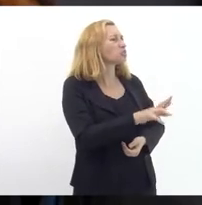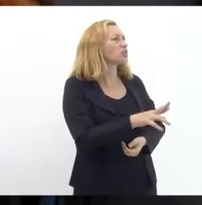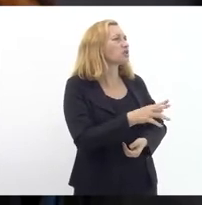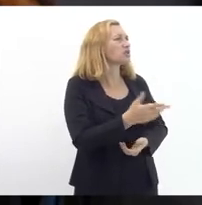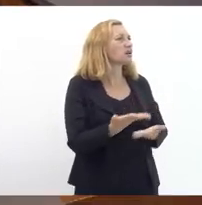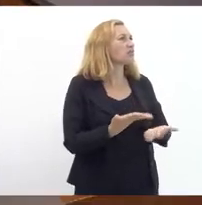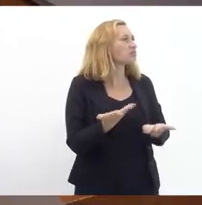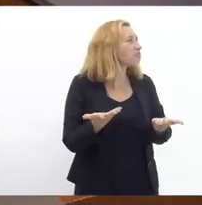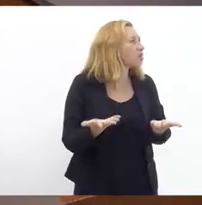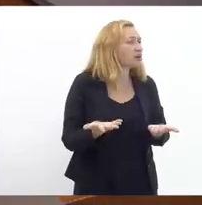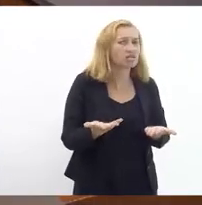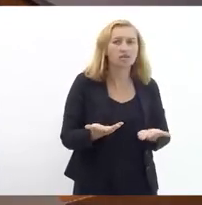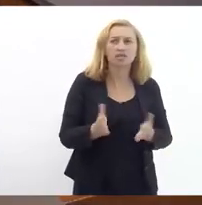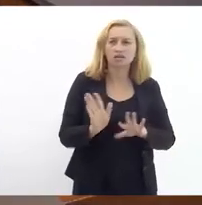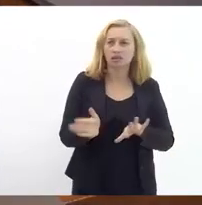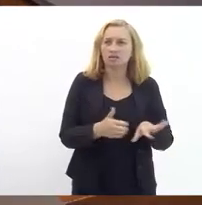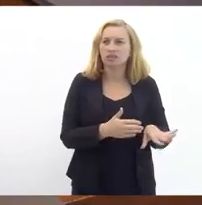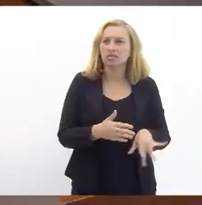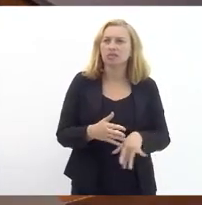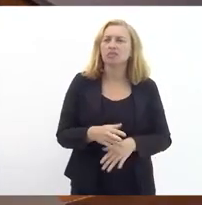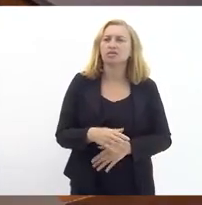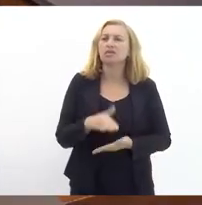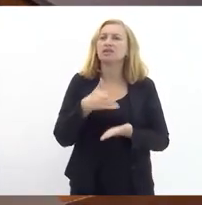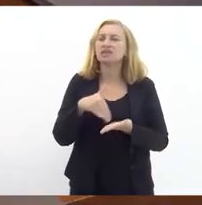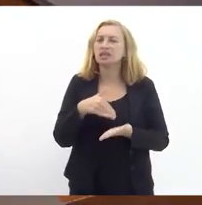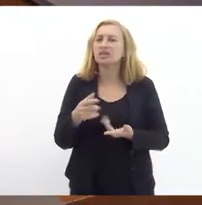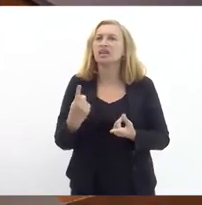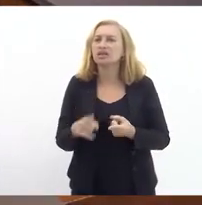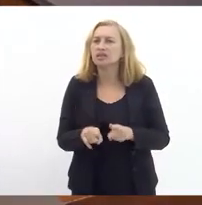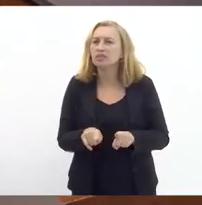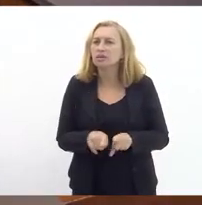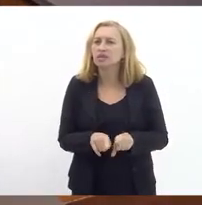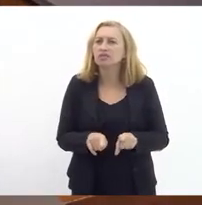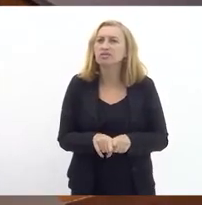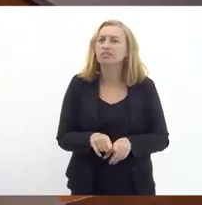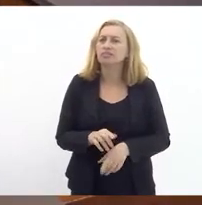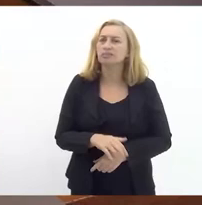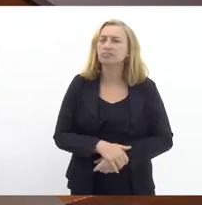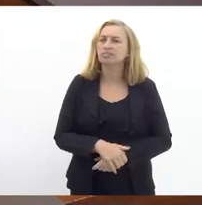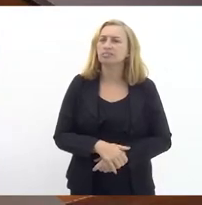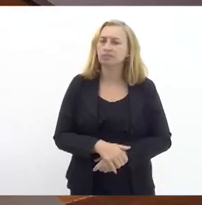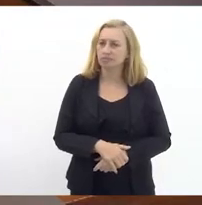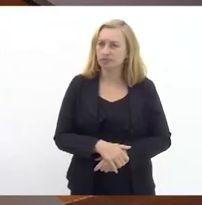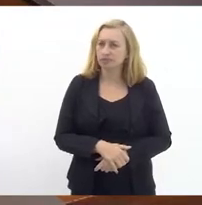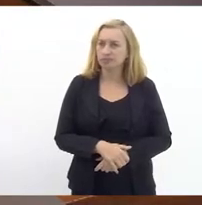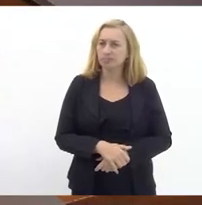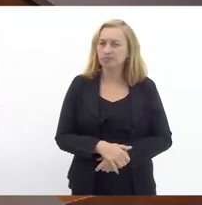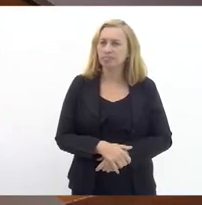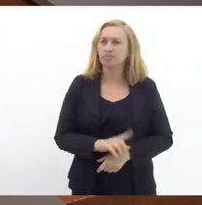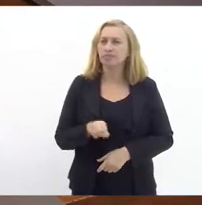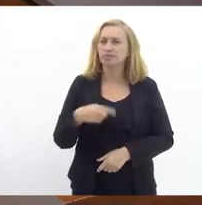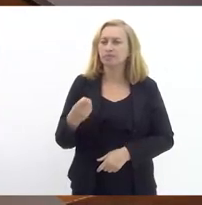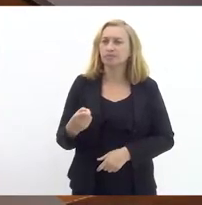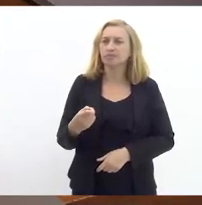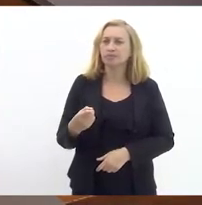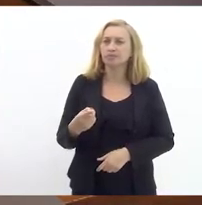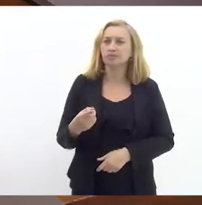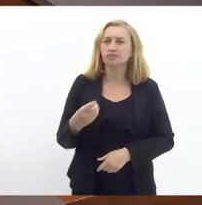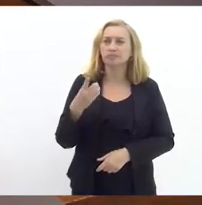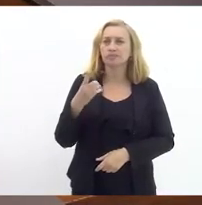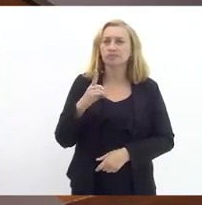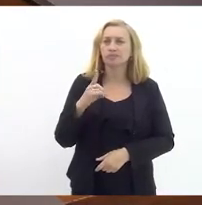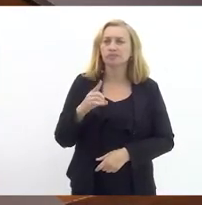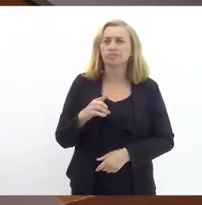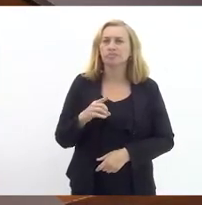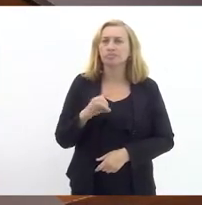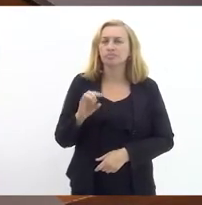Agora, quem vai responder alguma pergunta? Também. O secretário para responder, por favor, a enfermeira Regiane. Depois vou passar para o Diniz Unis, que está frito ali, a assessoria